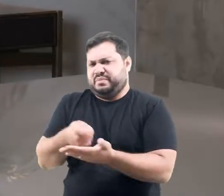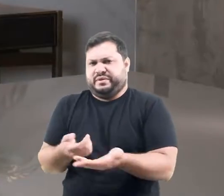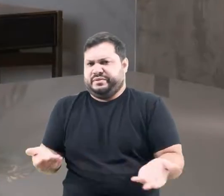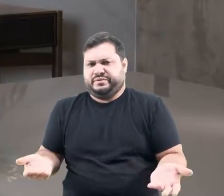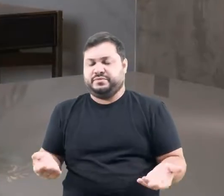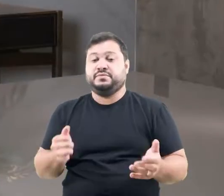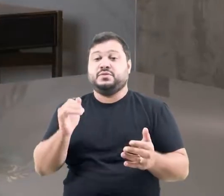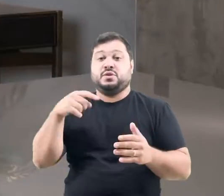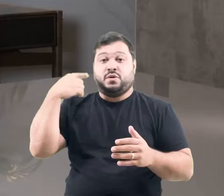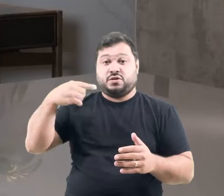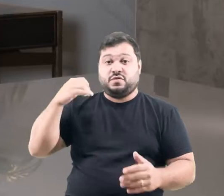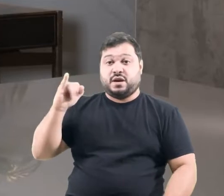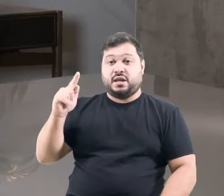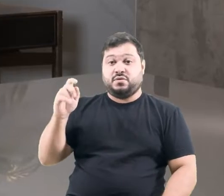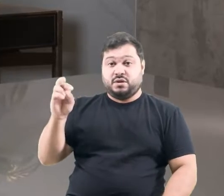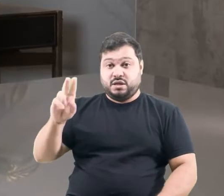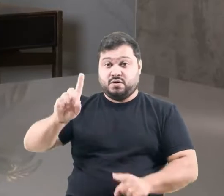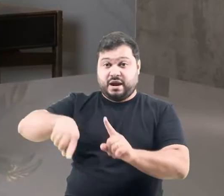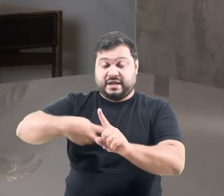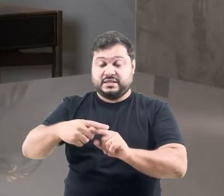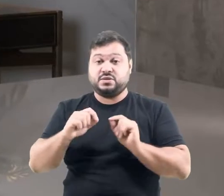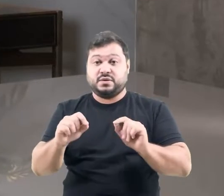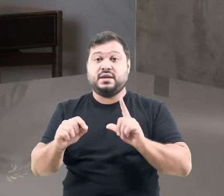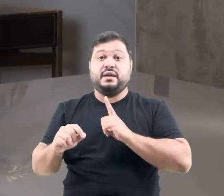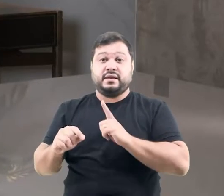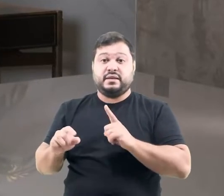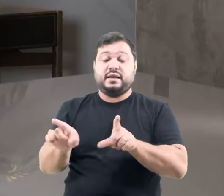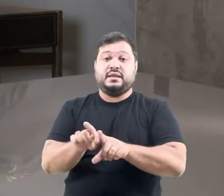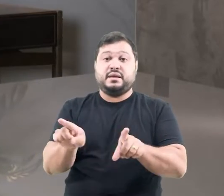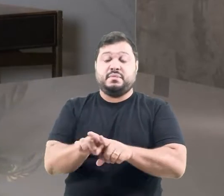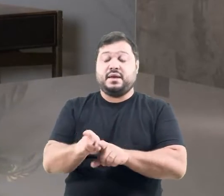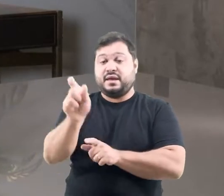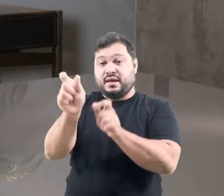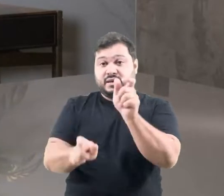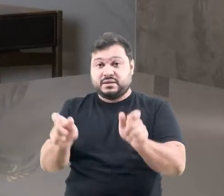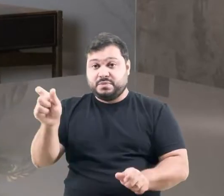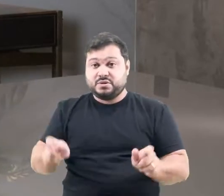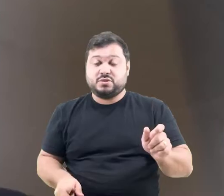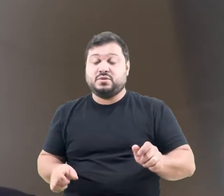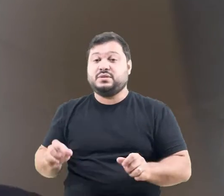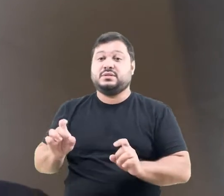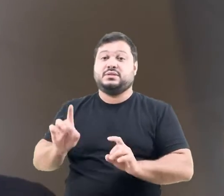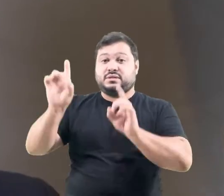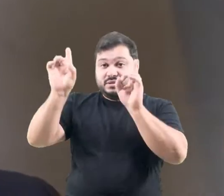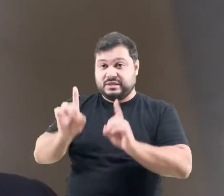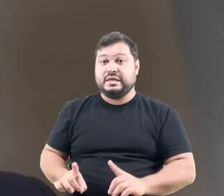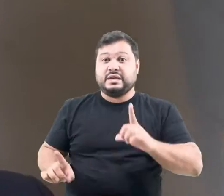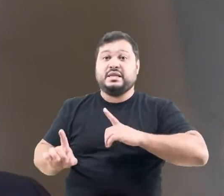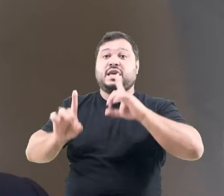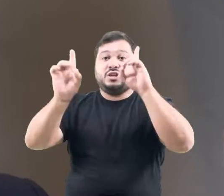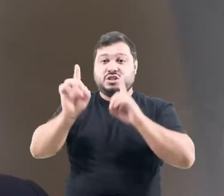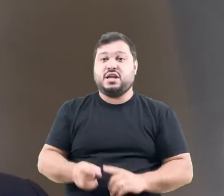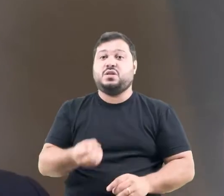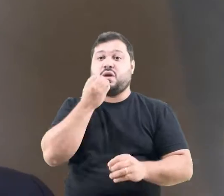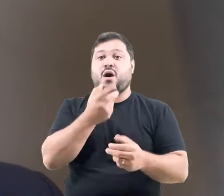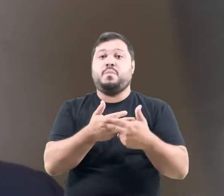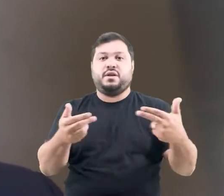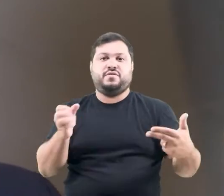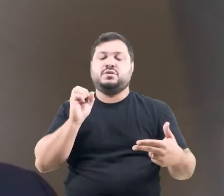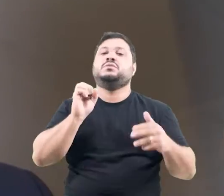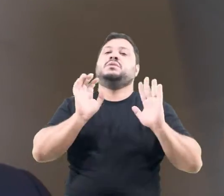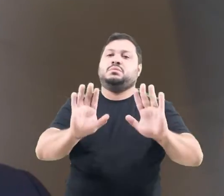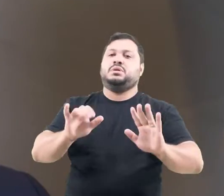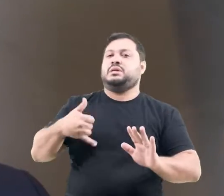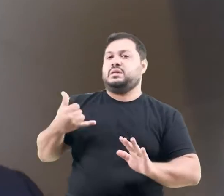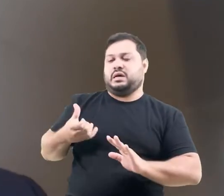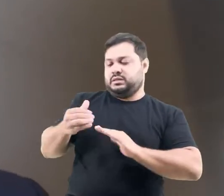O advogado Igor Teles acrescenta que existem ainda os dependentes excepcionais, que têm direito ao benefício